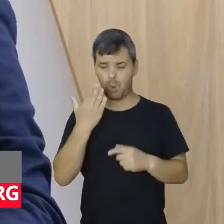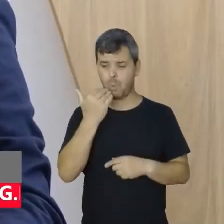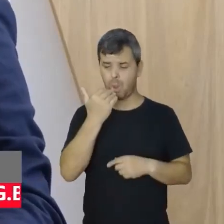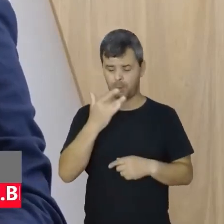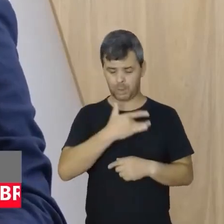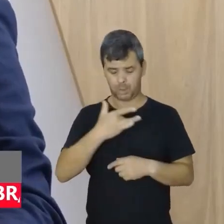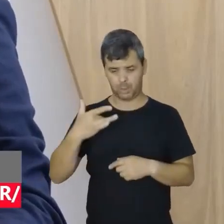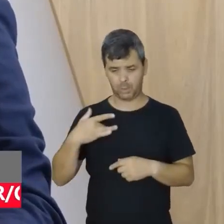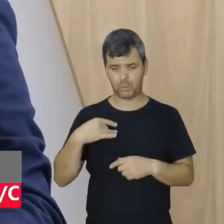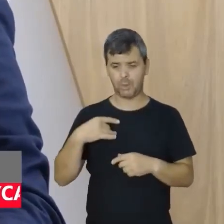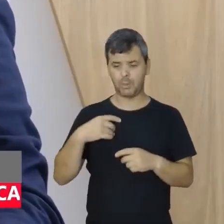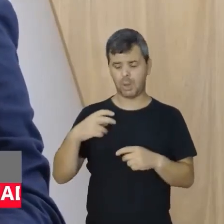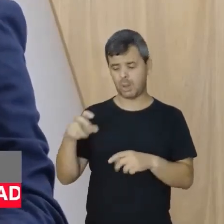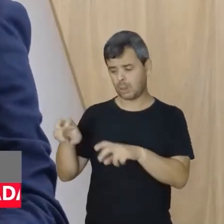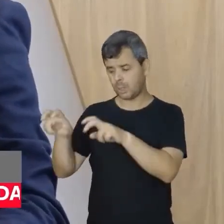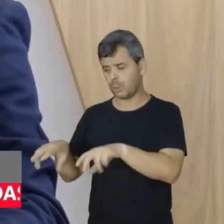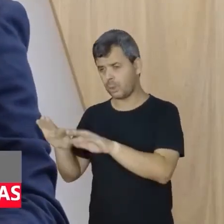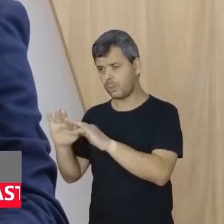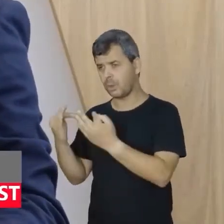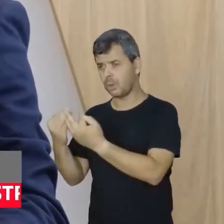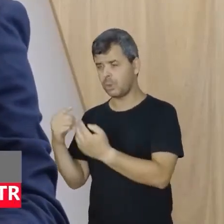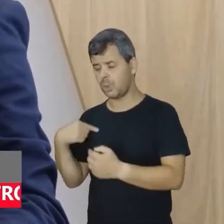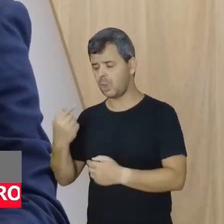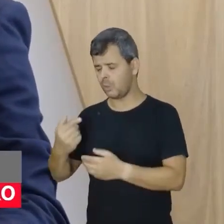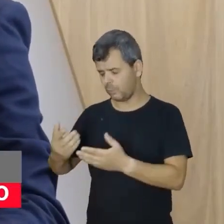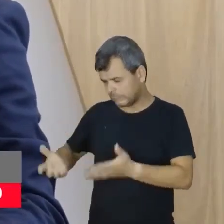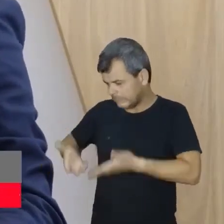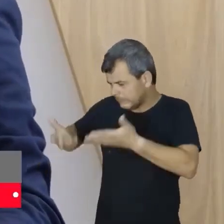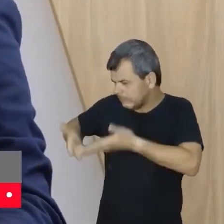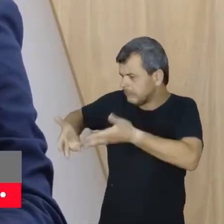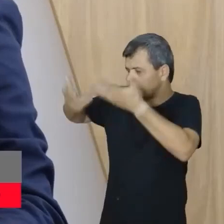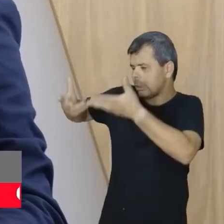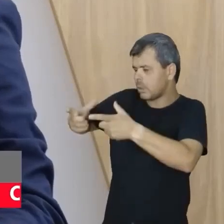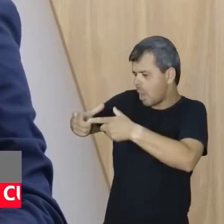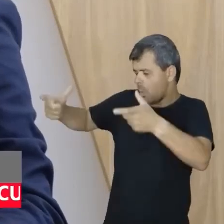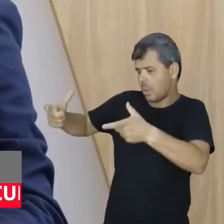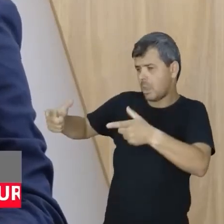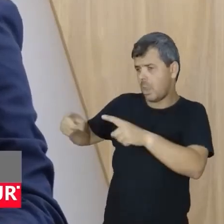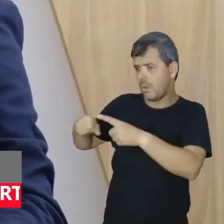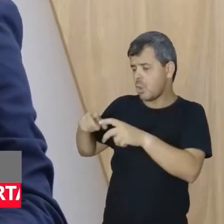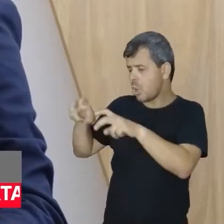alimentação saudável da agricultura familiar. E assim a gente vai potencializando o